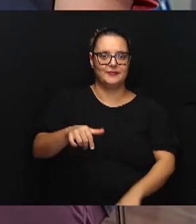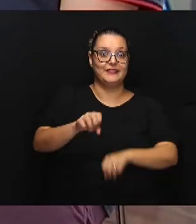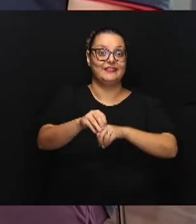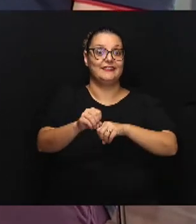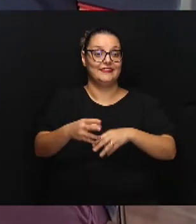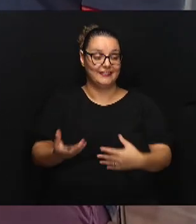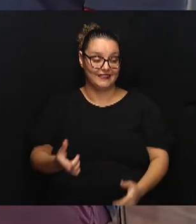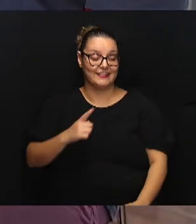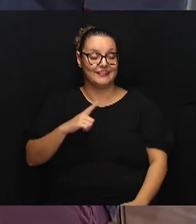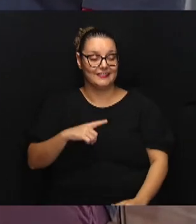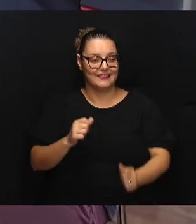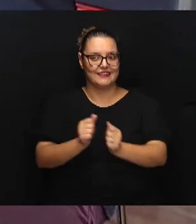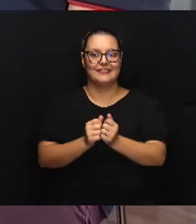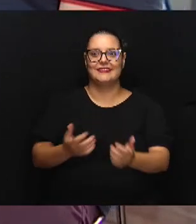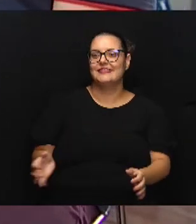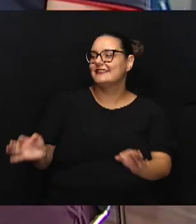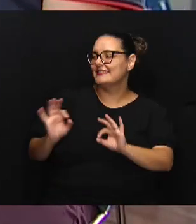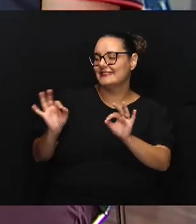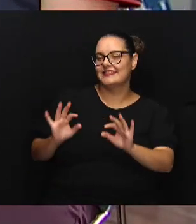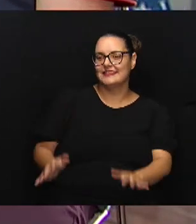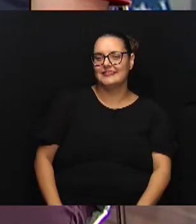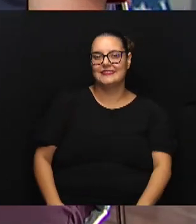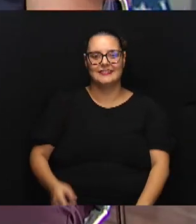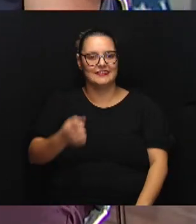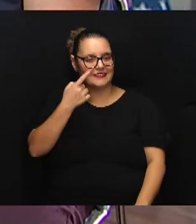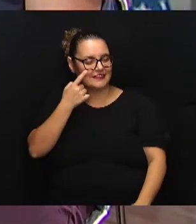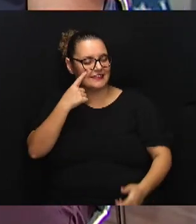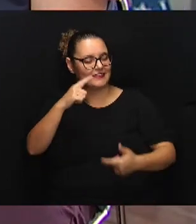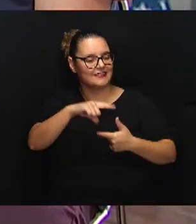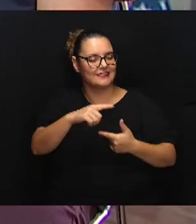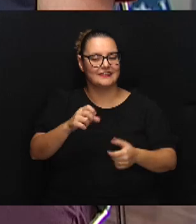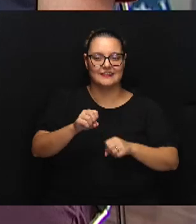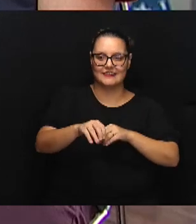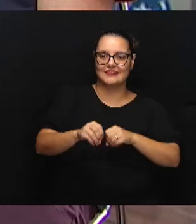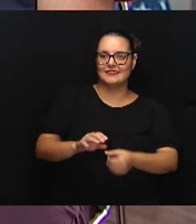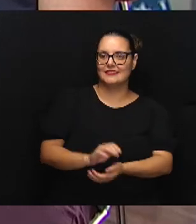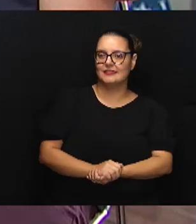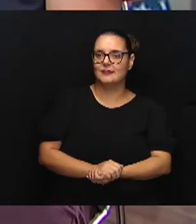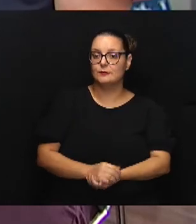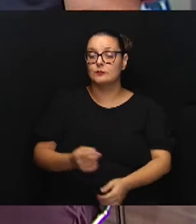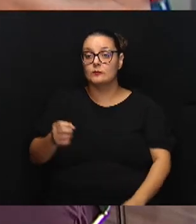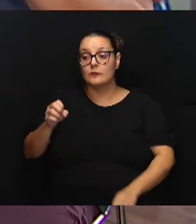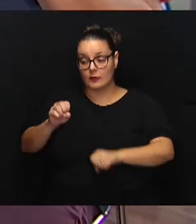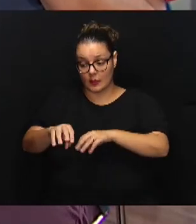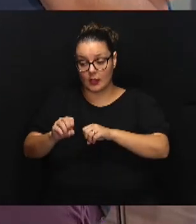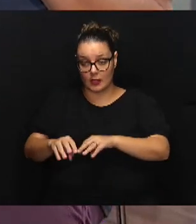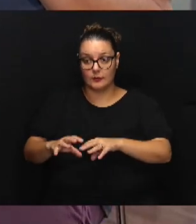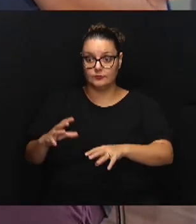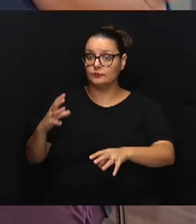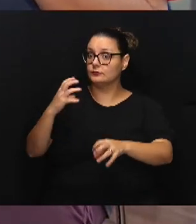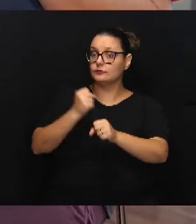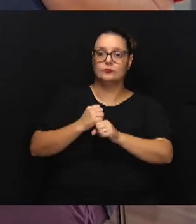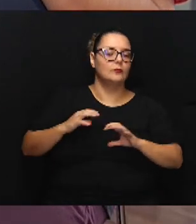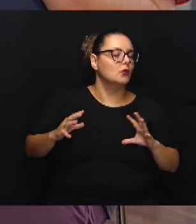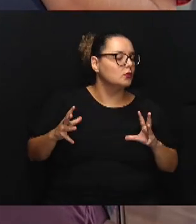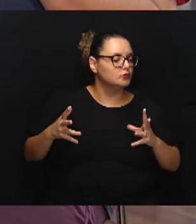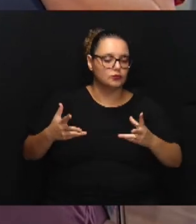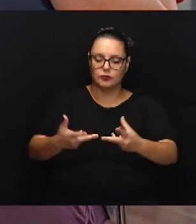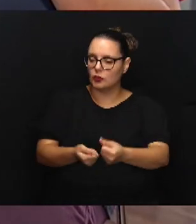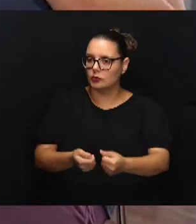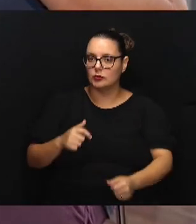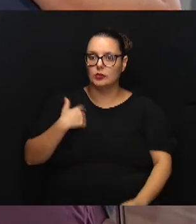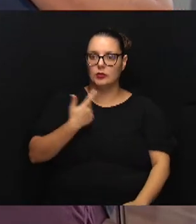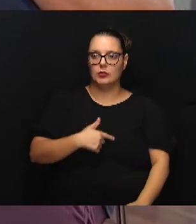aqui que tivemos com você no quadro De Olho na Educação. A educação, ela tem que ser considerada na sua completude.